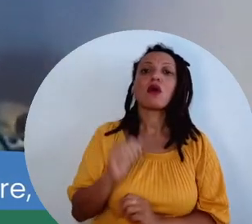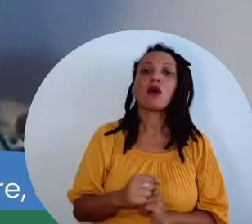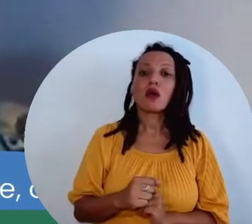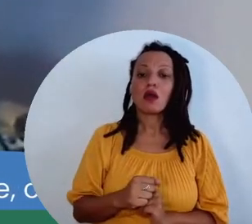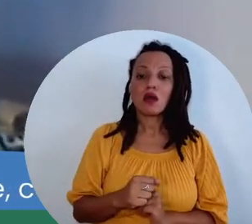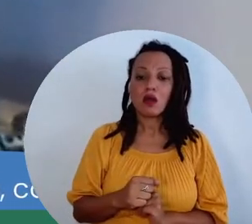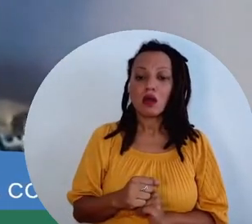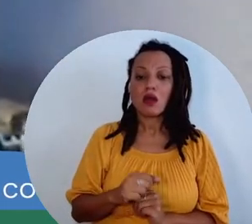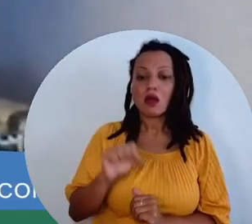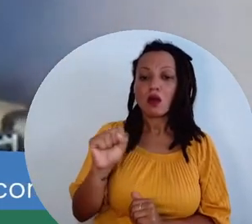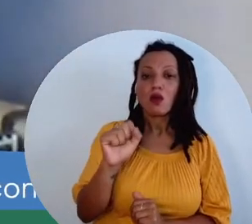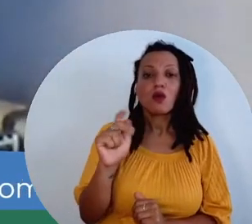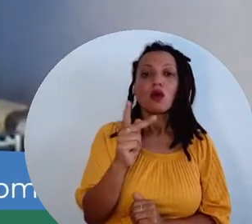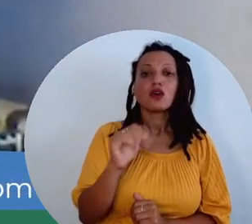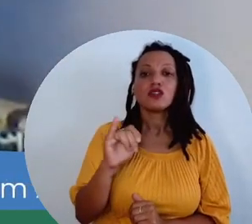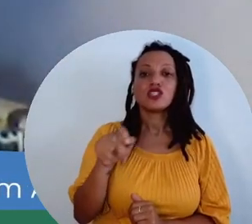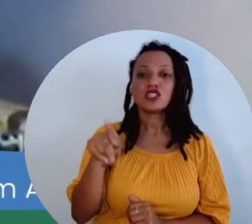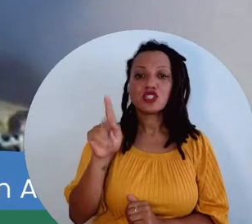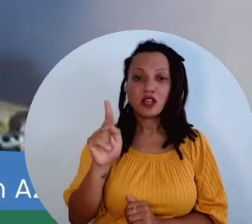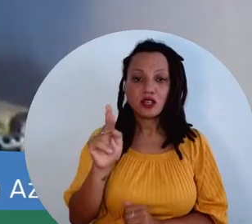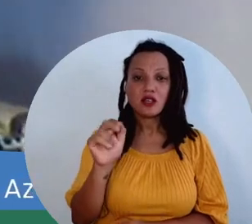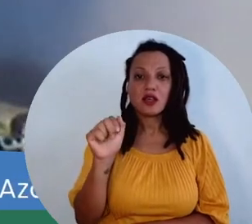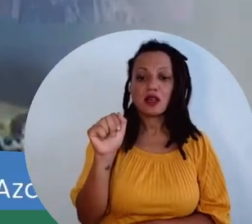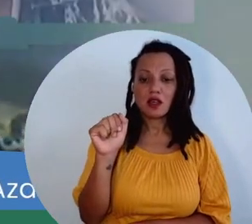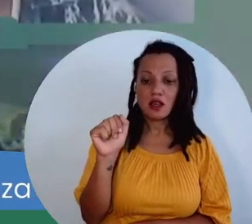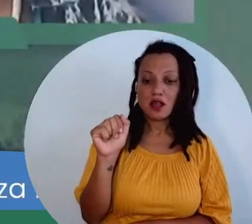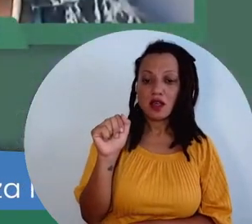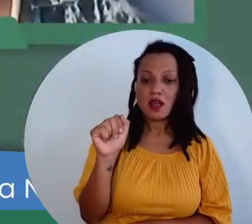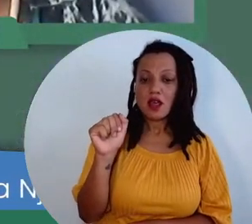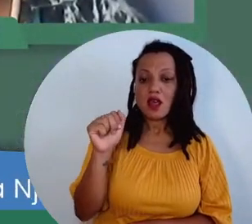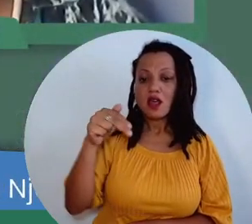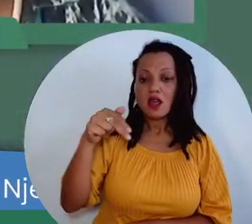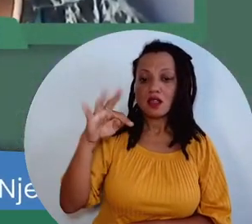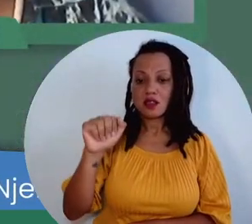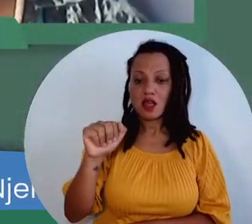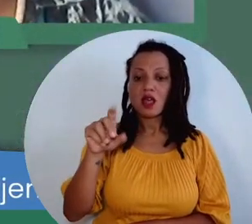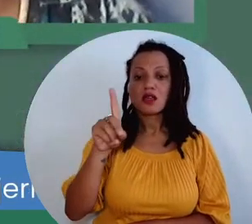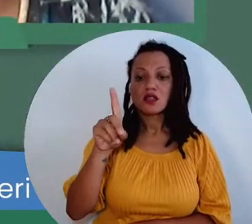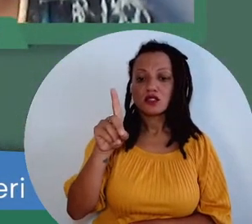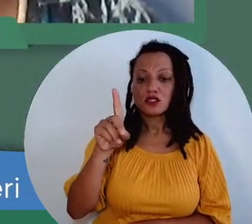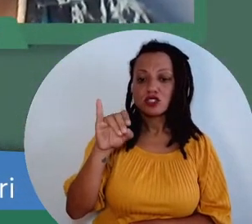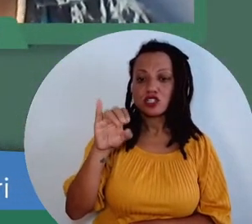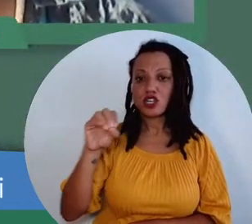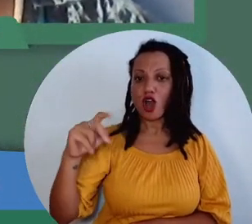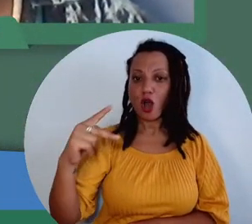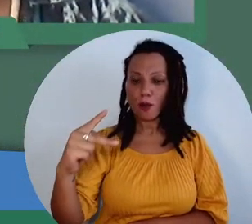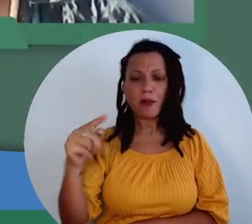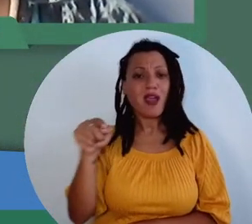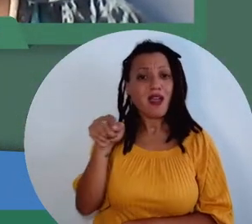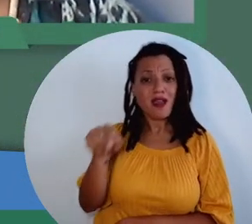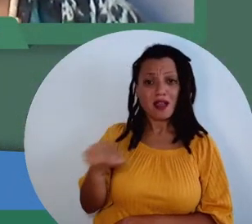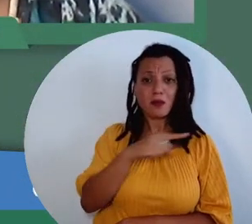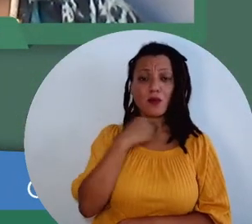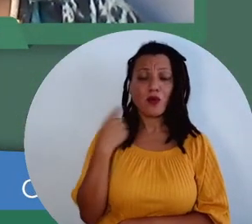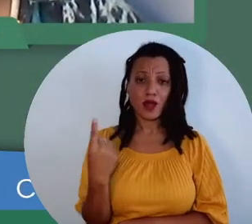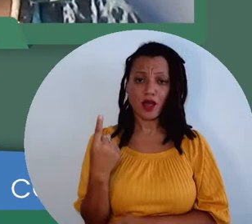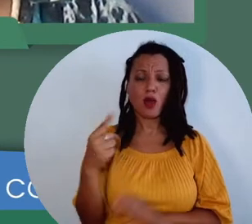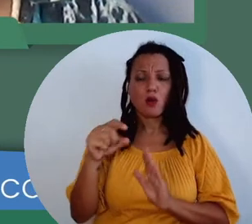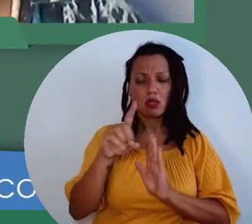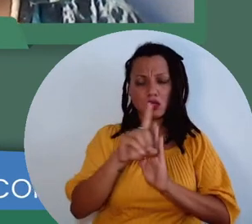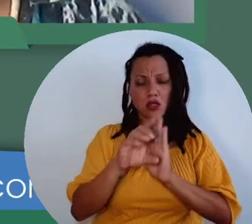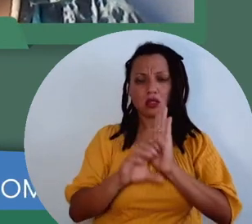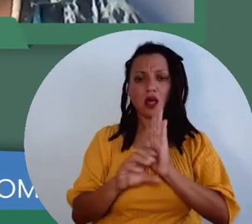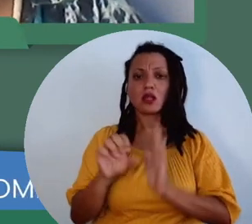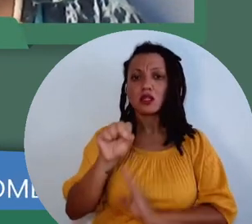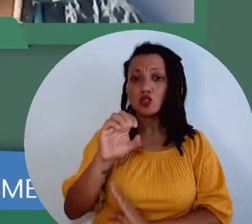o Sheikh Anta Diop, que é foi, né, já falecido na década de 80, mas que